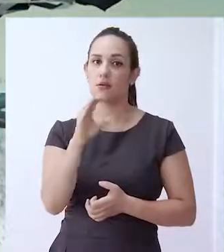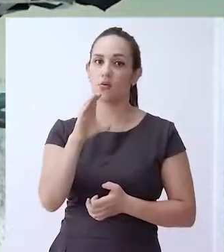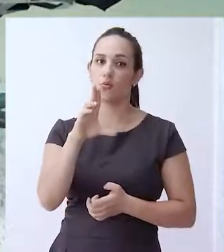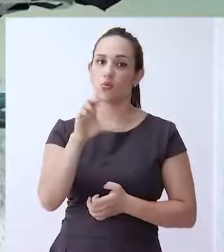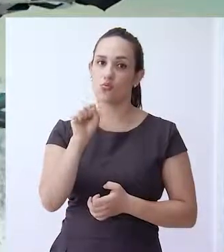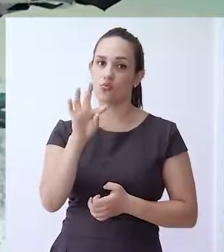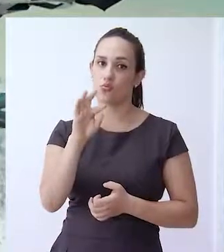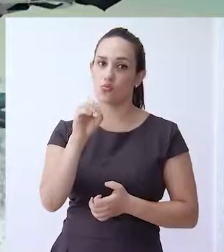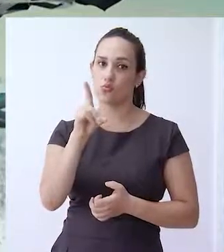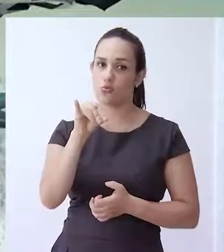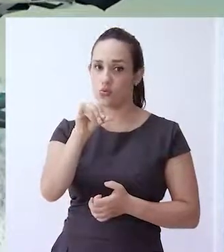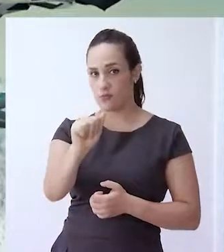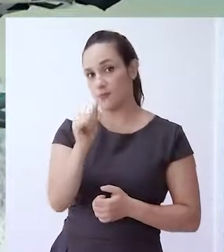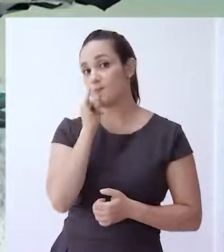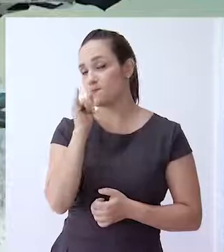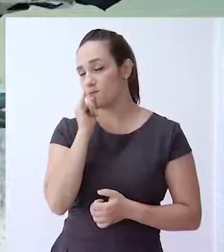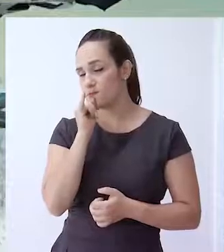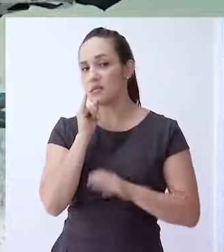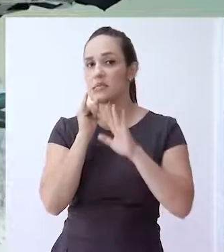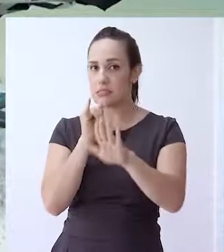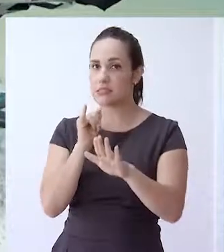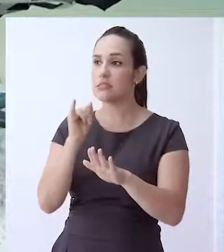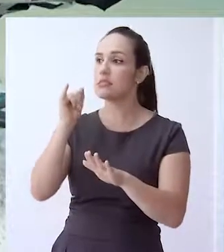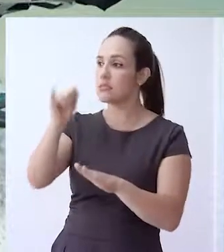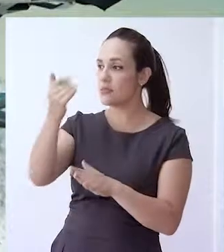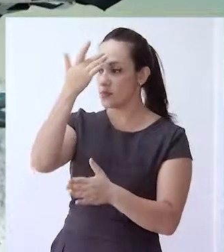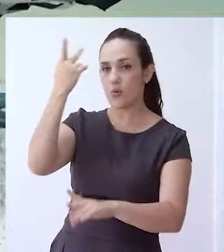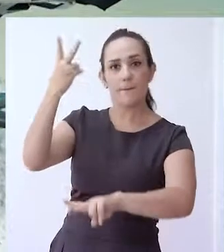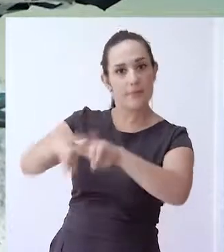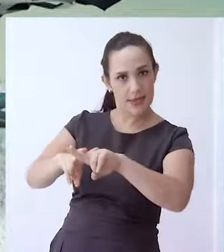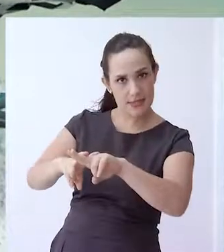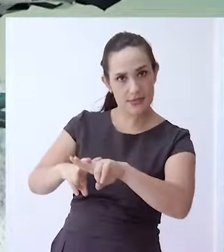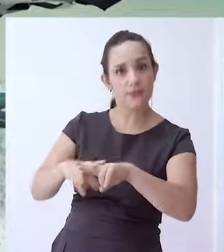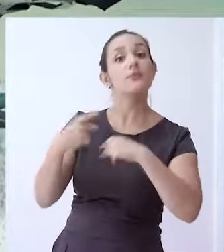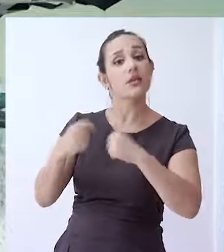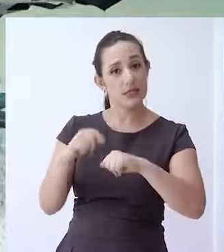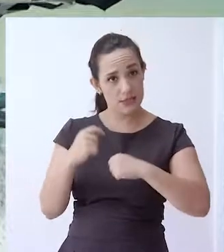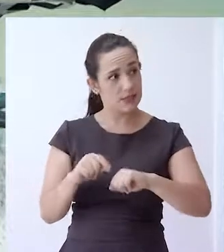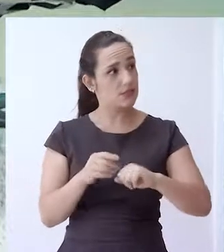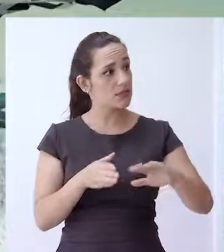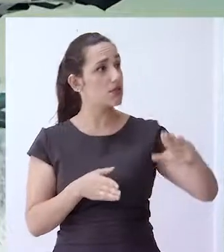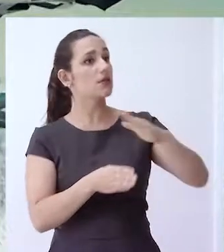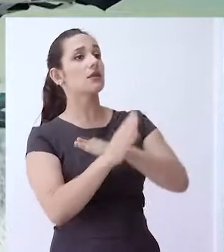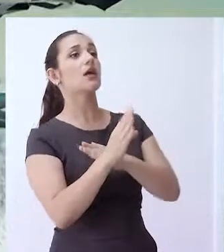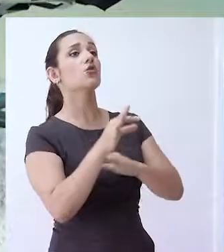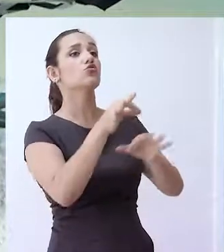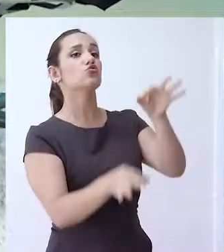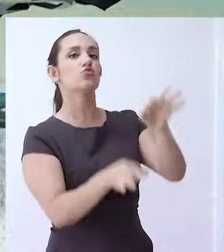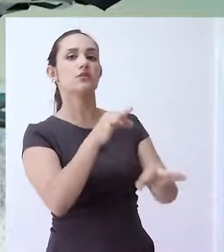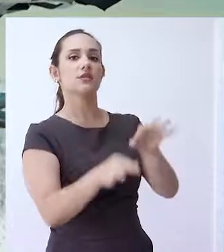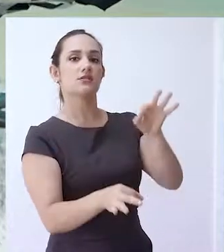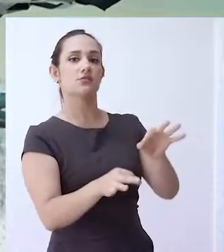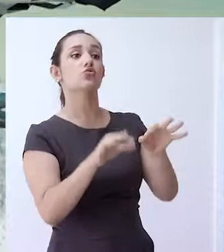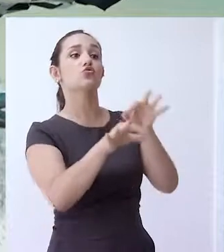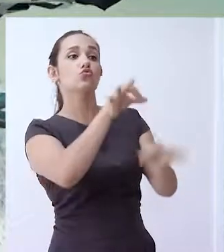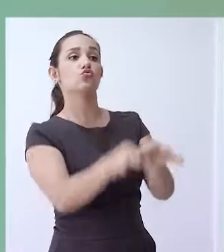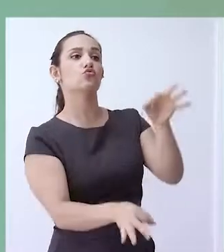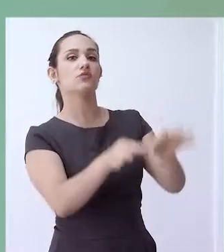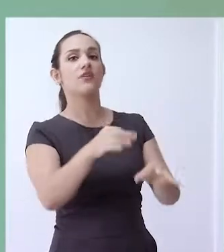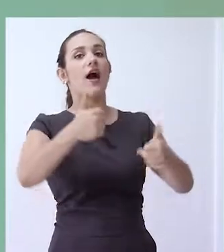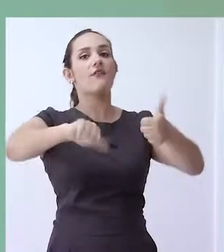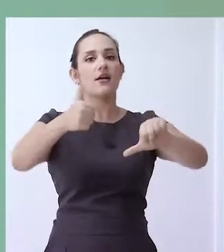cá, quando uma pessoa é presa, ela deve ser levada à presença de um juiz para que esse juiz